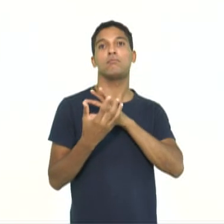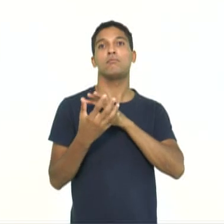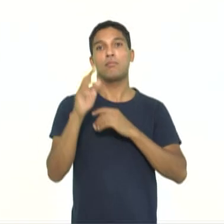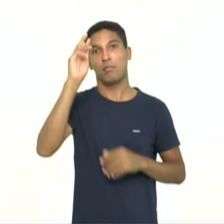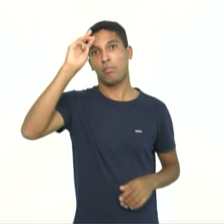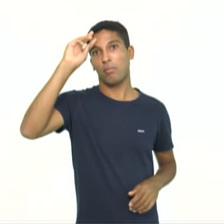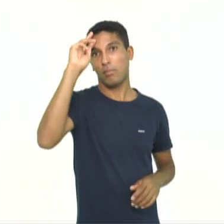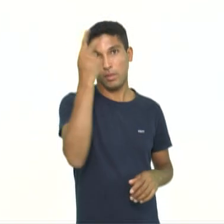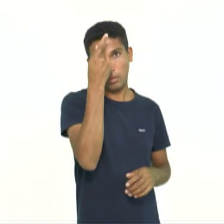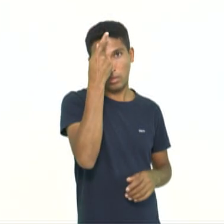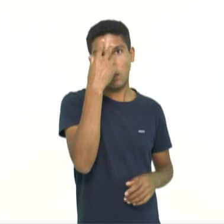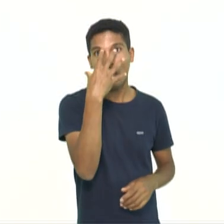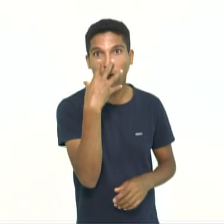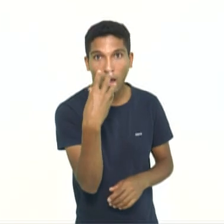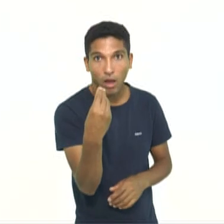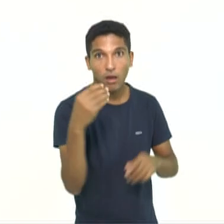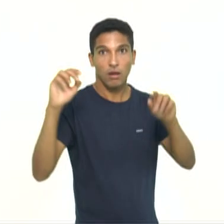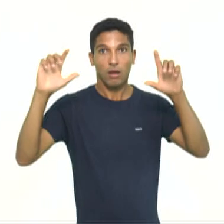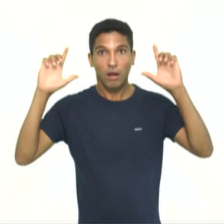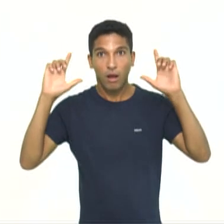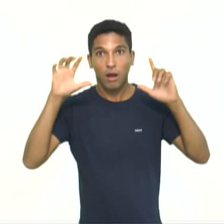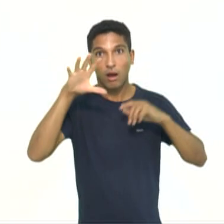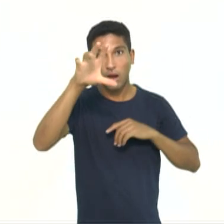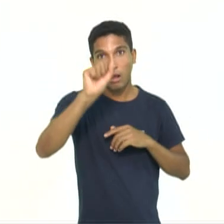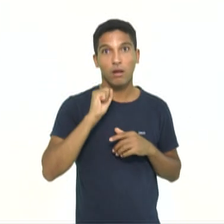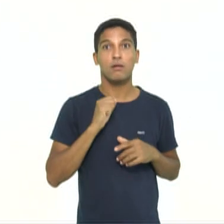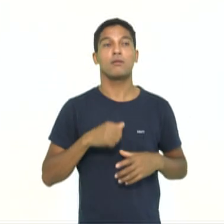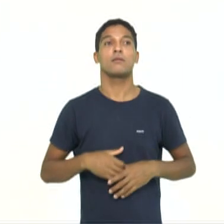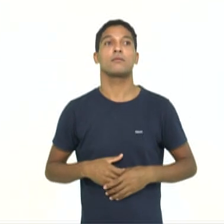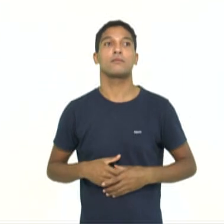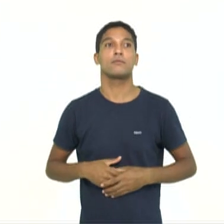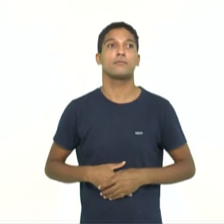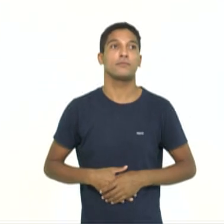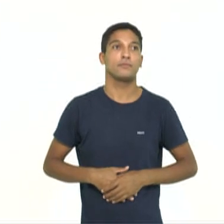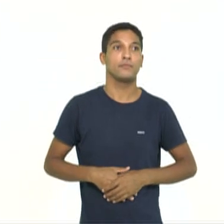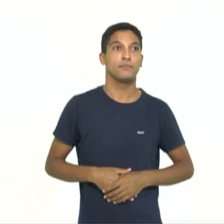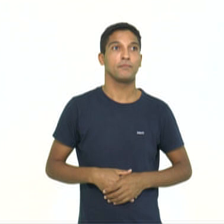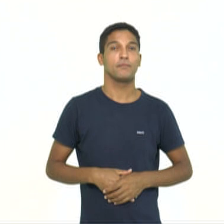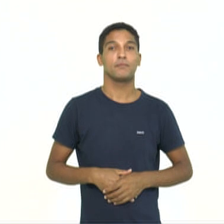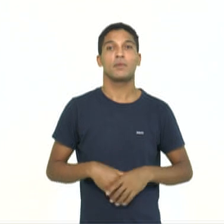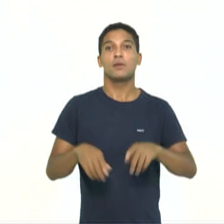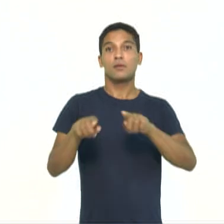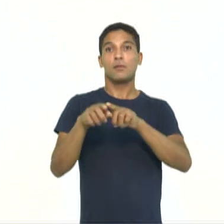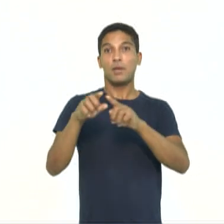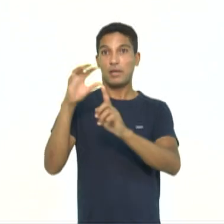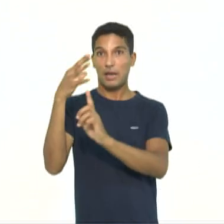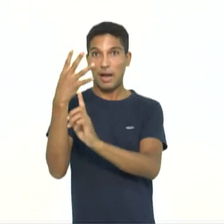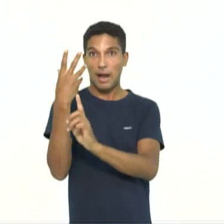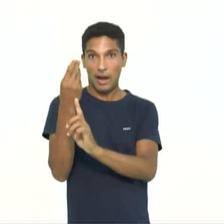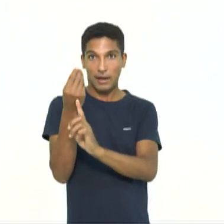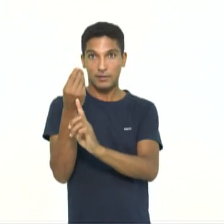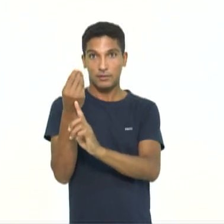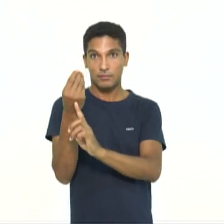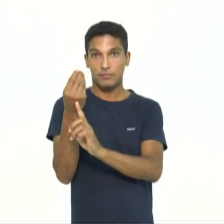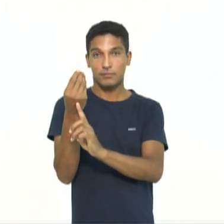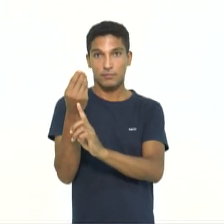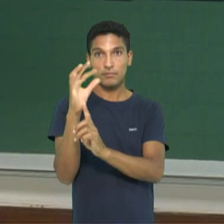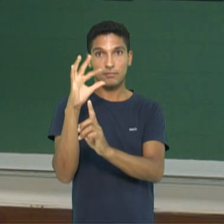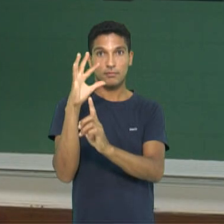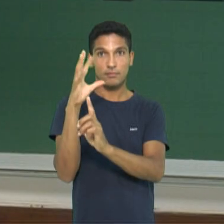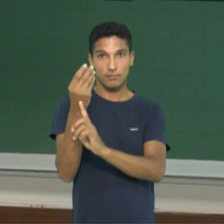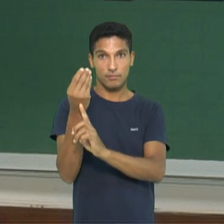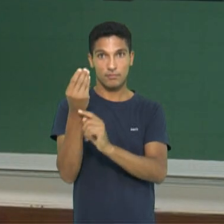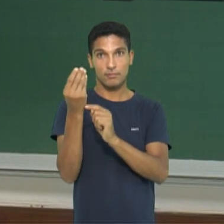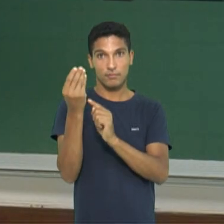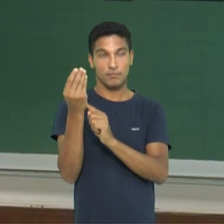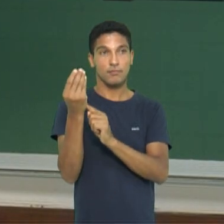indústria cultural, né, a arte também é assimilada pelo sistema e se torna parte dos produtos consumidos. É o momento em que a arte ela